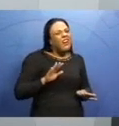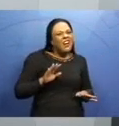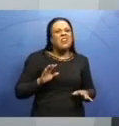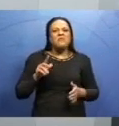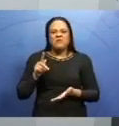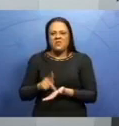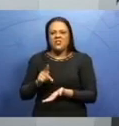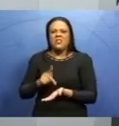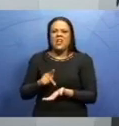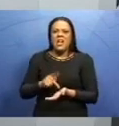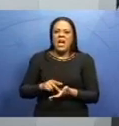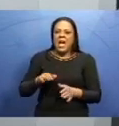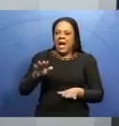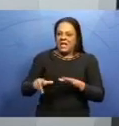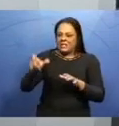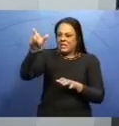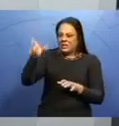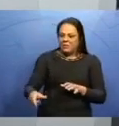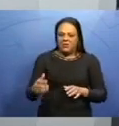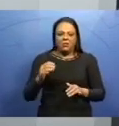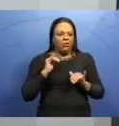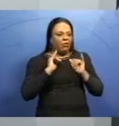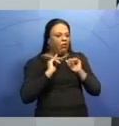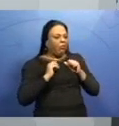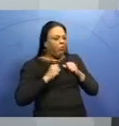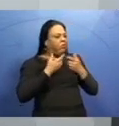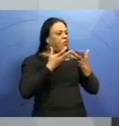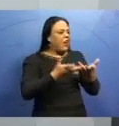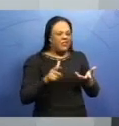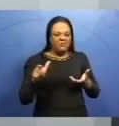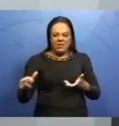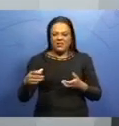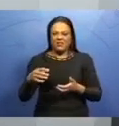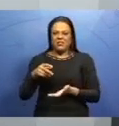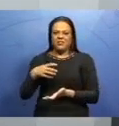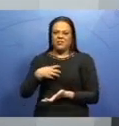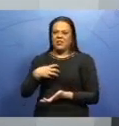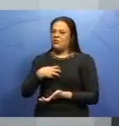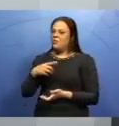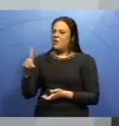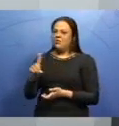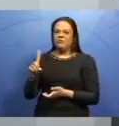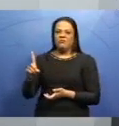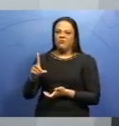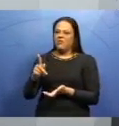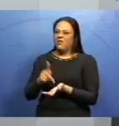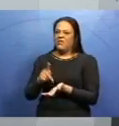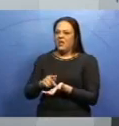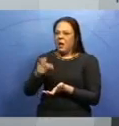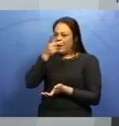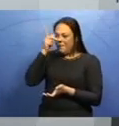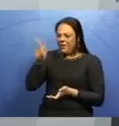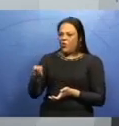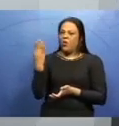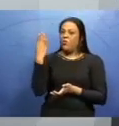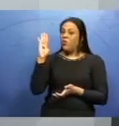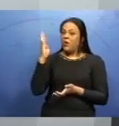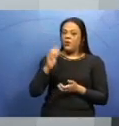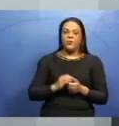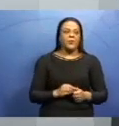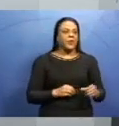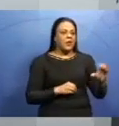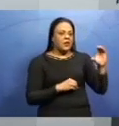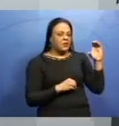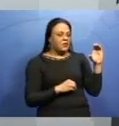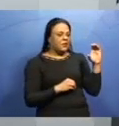a pessoa te faz um elogio da boca para fora, mas o que está sentindo não é aquilo, não é mesmo? B. Comer